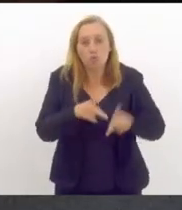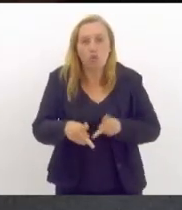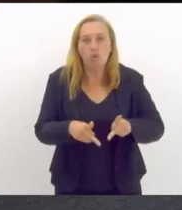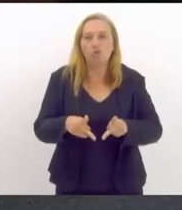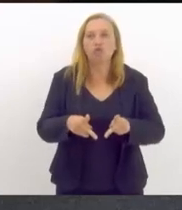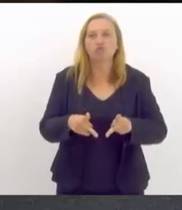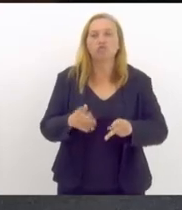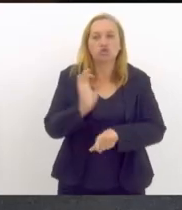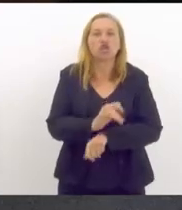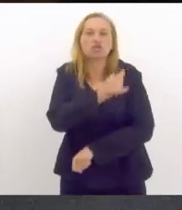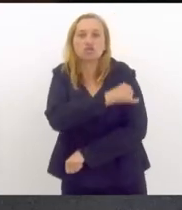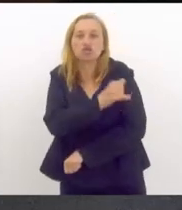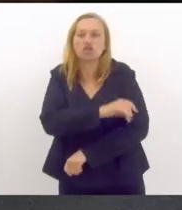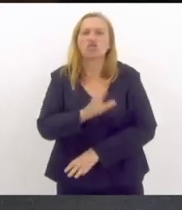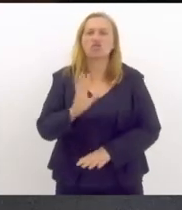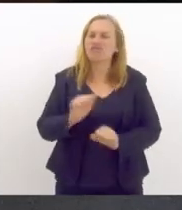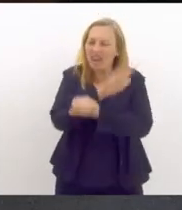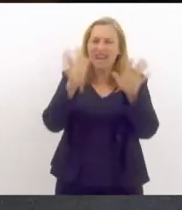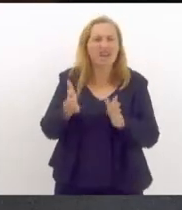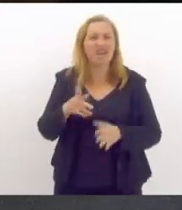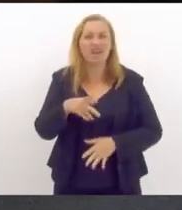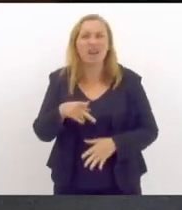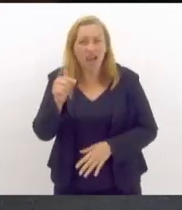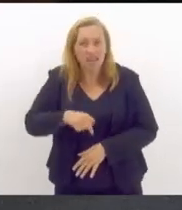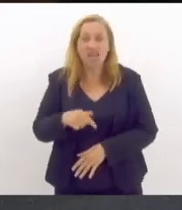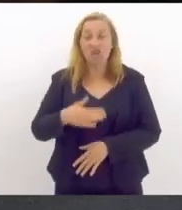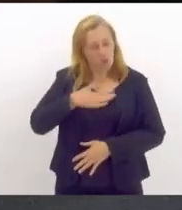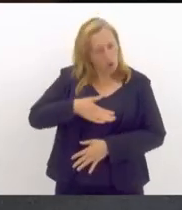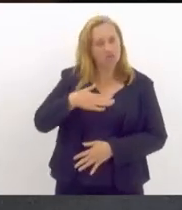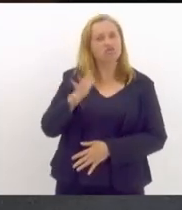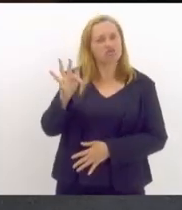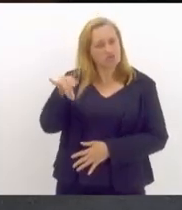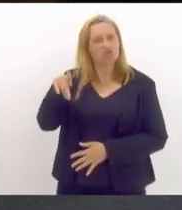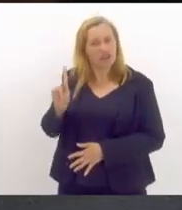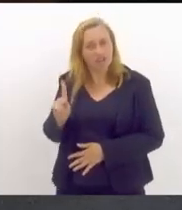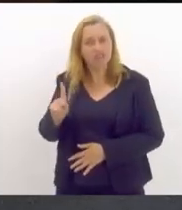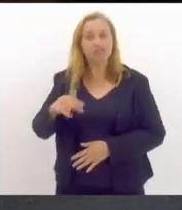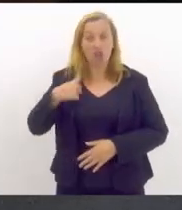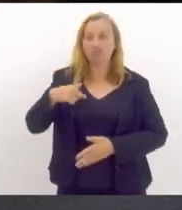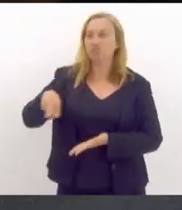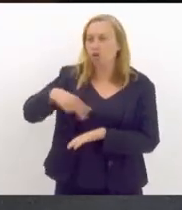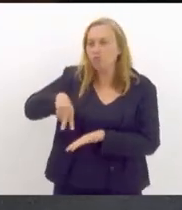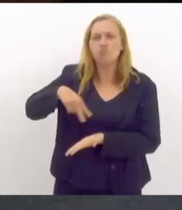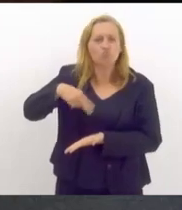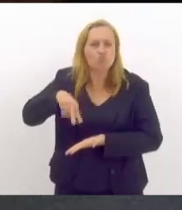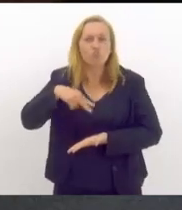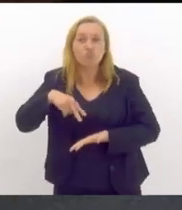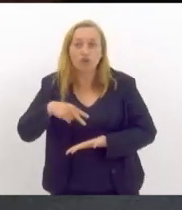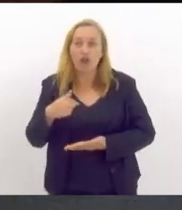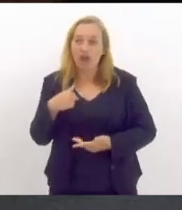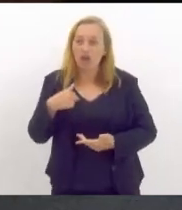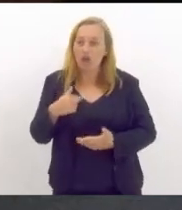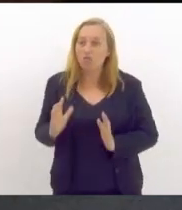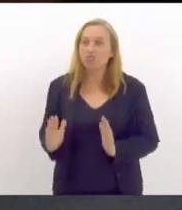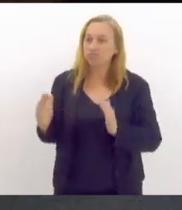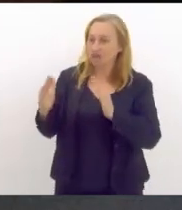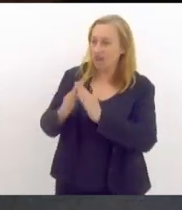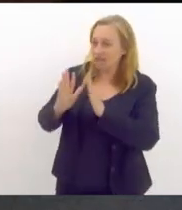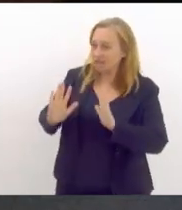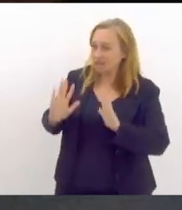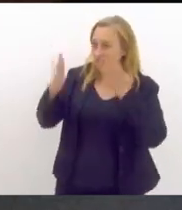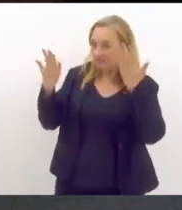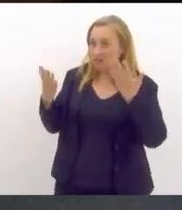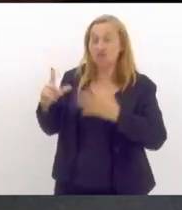de bem do Estado do Rio de Janeiro eu deixei claro aqui que eu gosto de funk dança funk sou dono de casa noturna